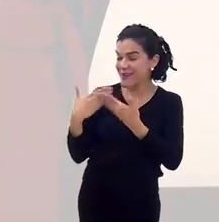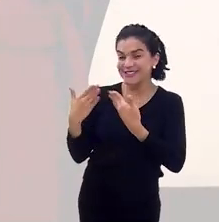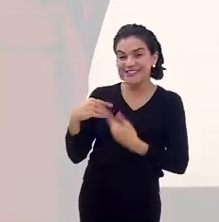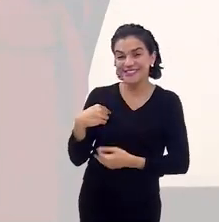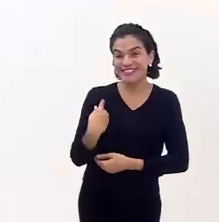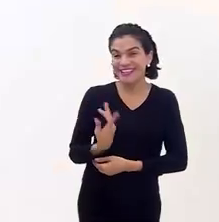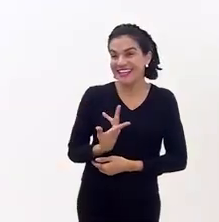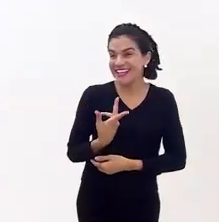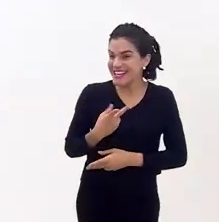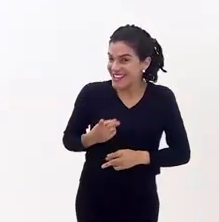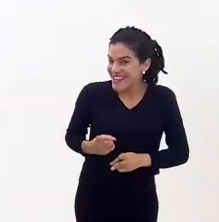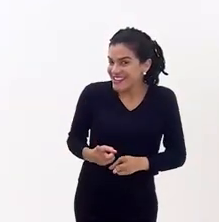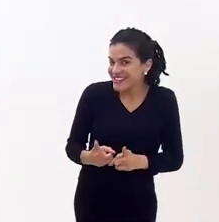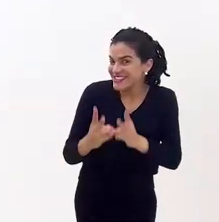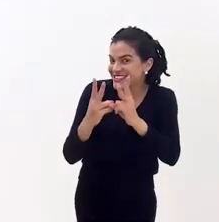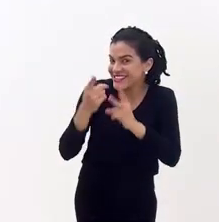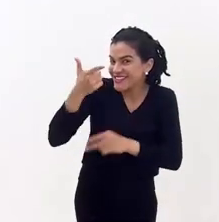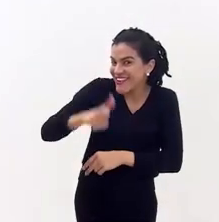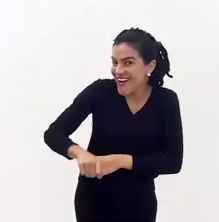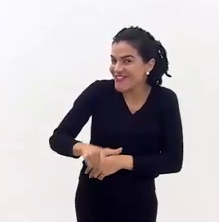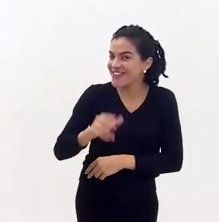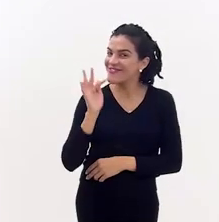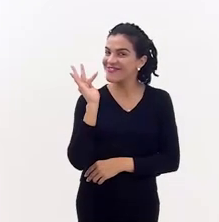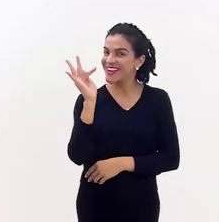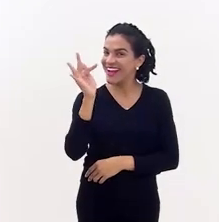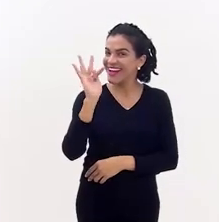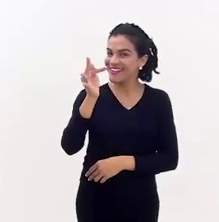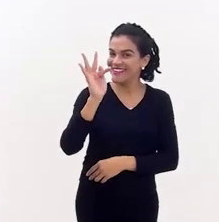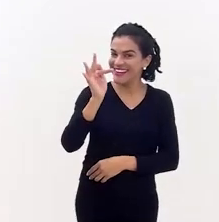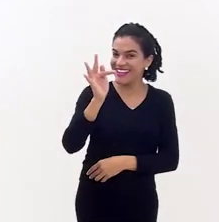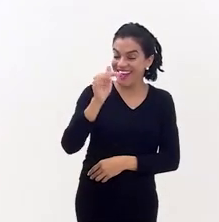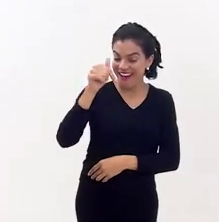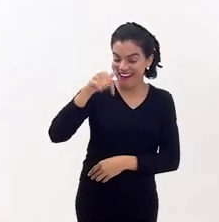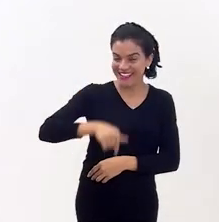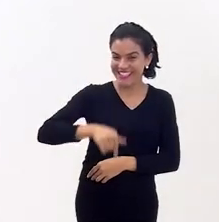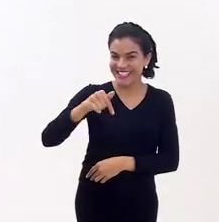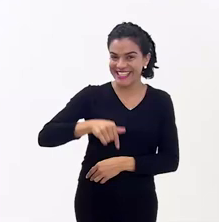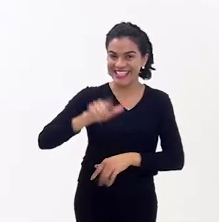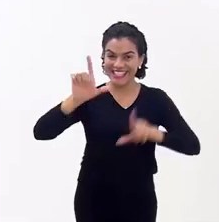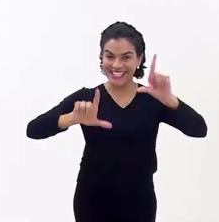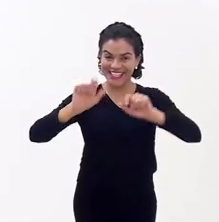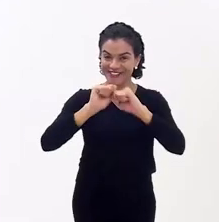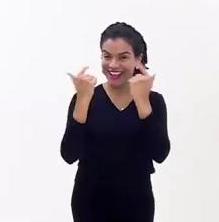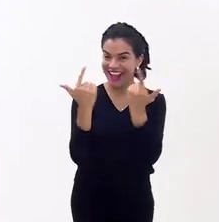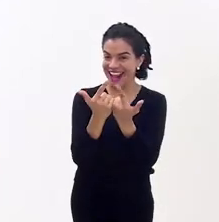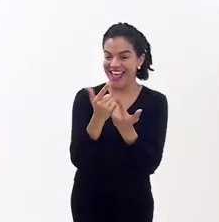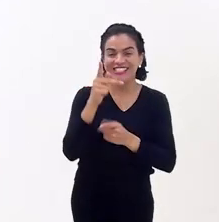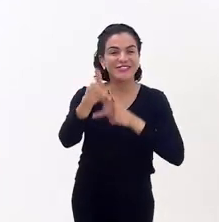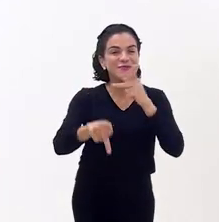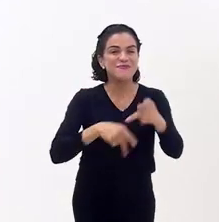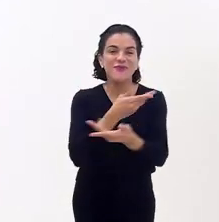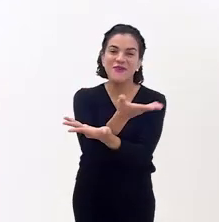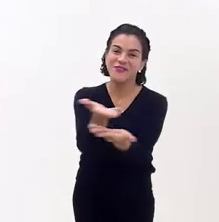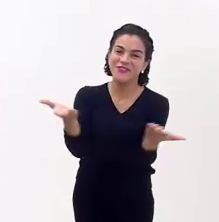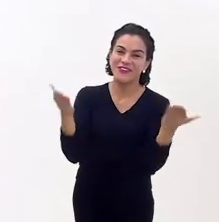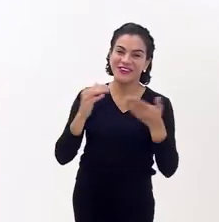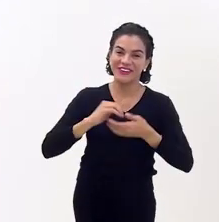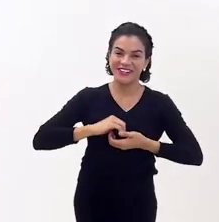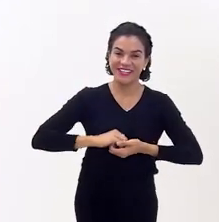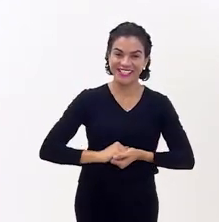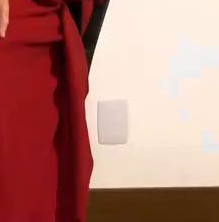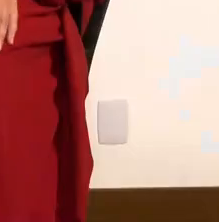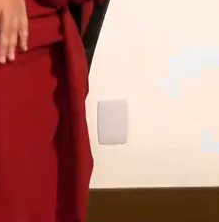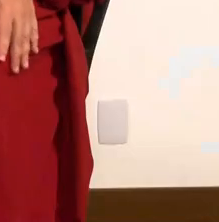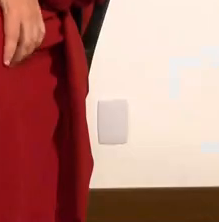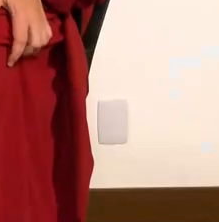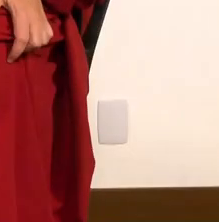E estaremos de volta em breve, aqui na TV Alerj, o canal do povo.